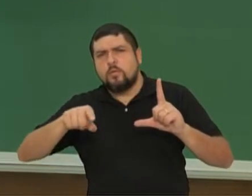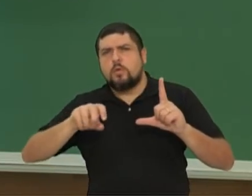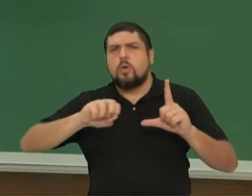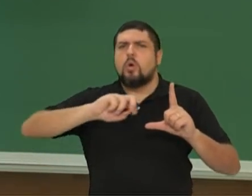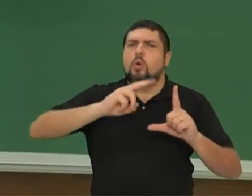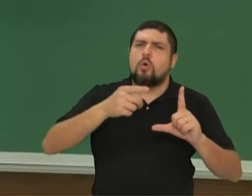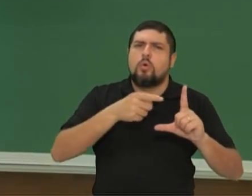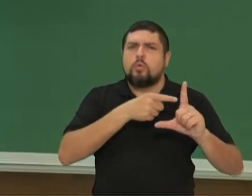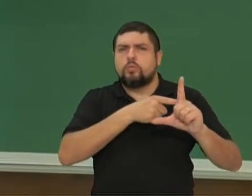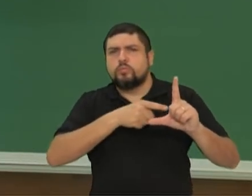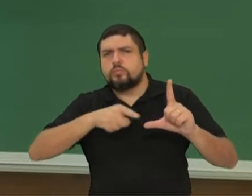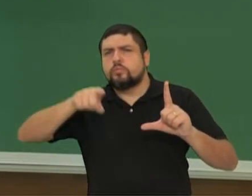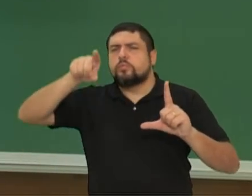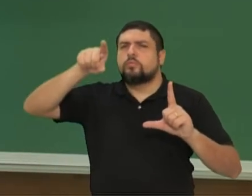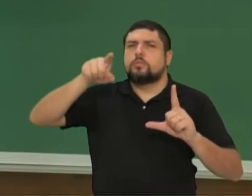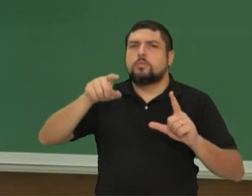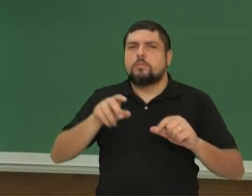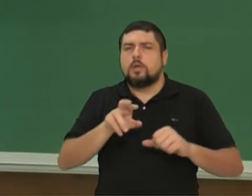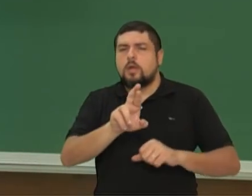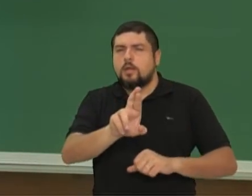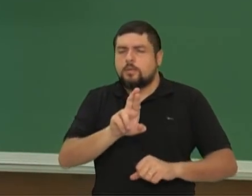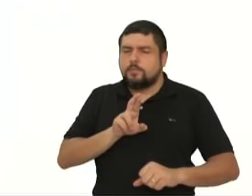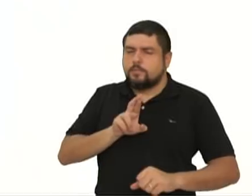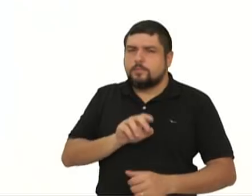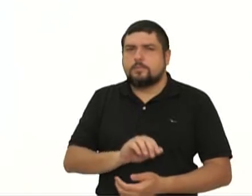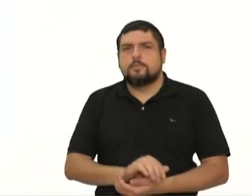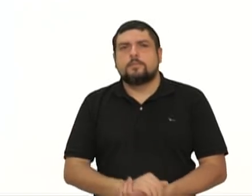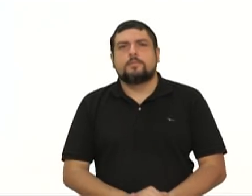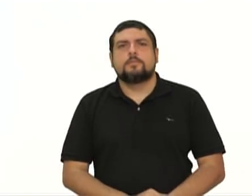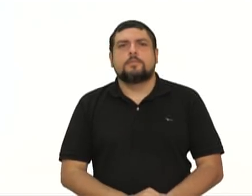crescente ou decrescente? Responde e a gente já volta com a solução.